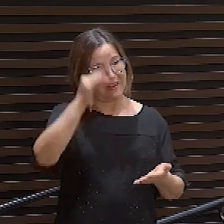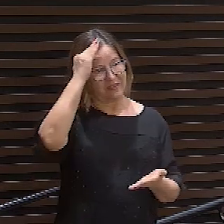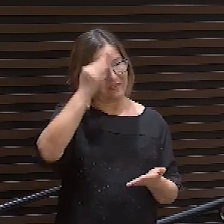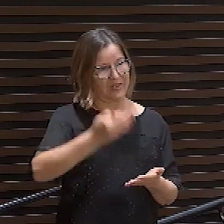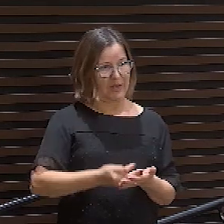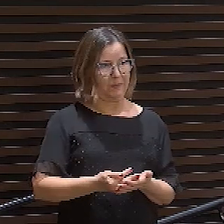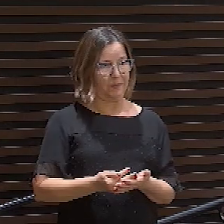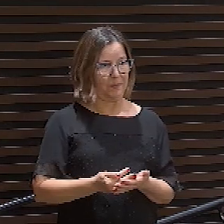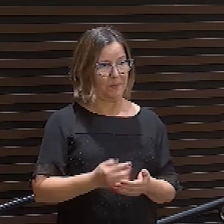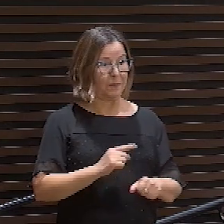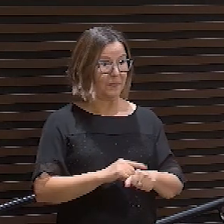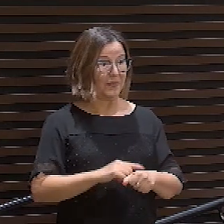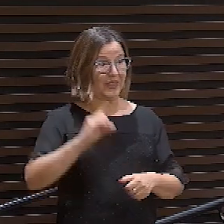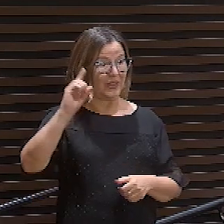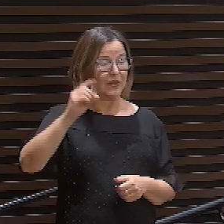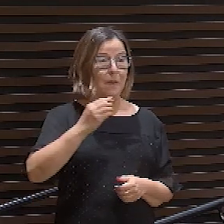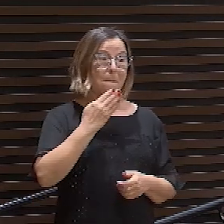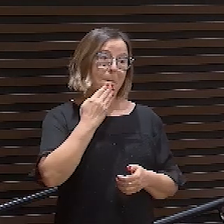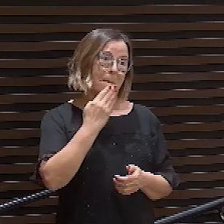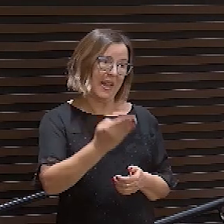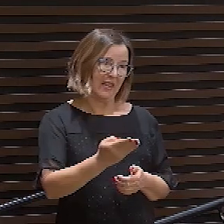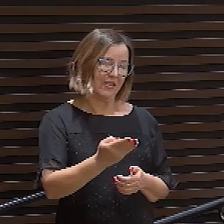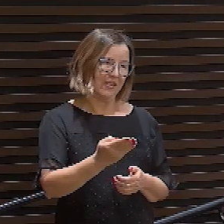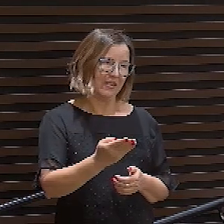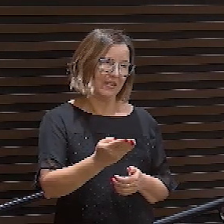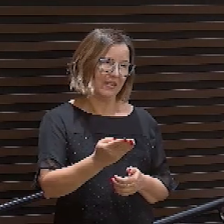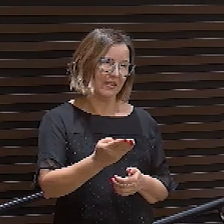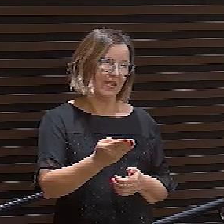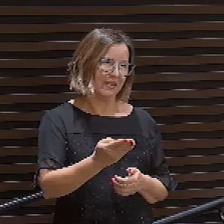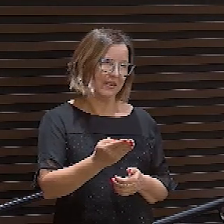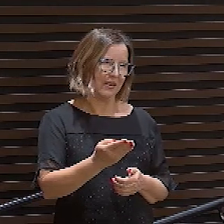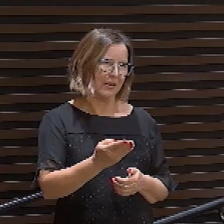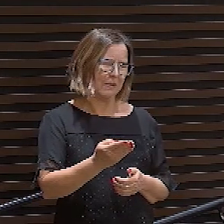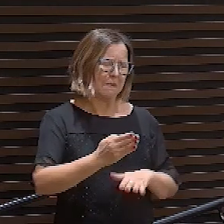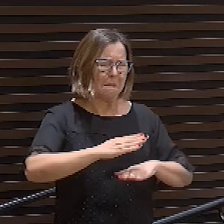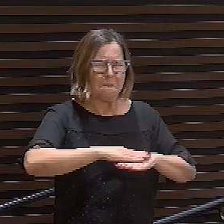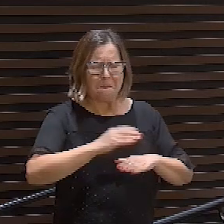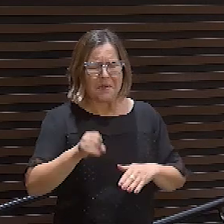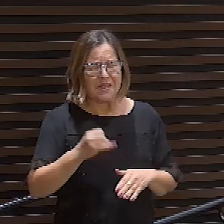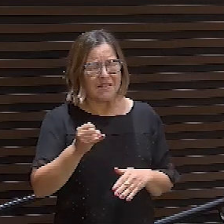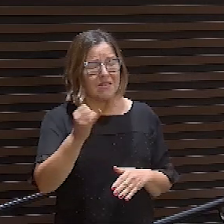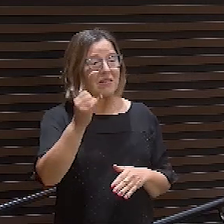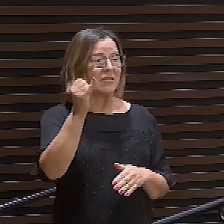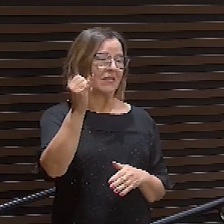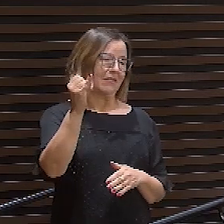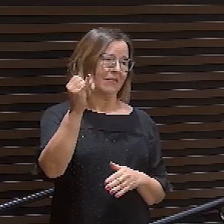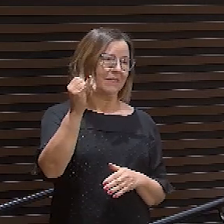Quando Deus pede o que há de mais precioso.